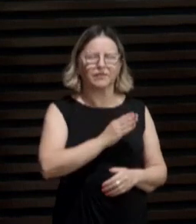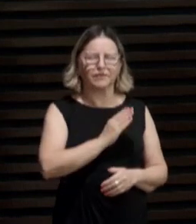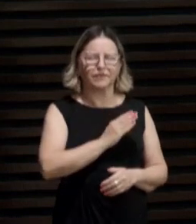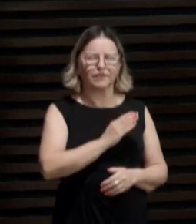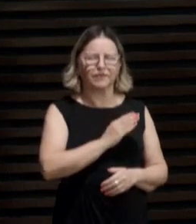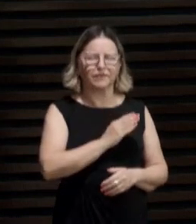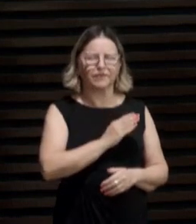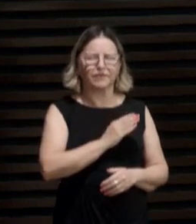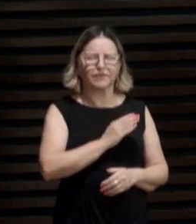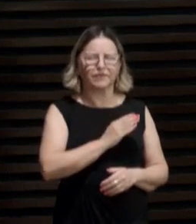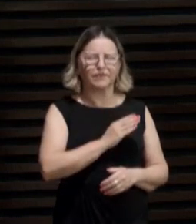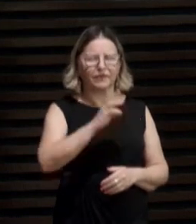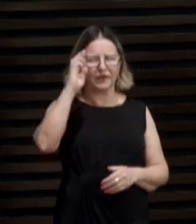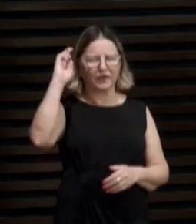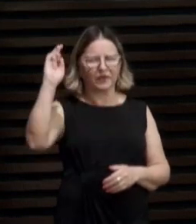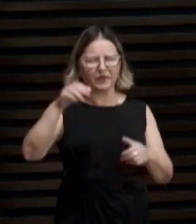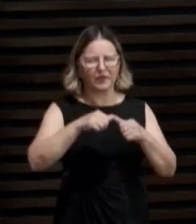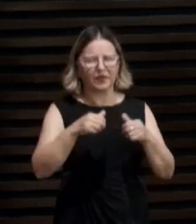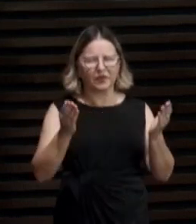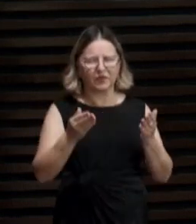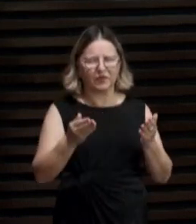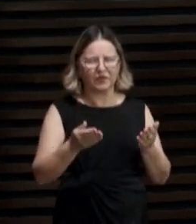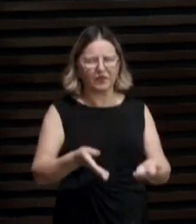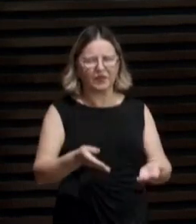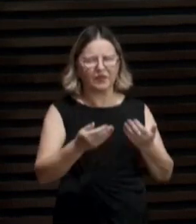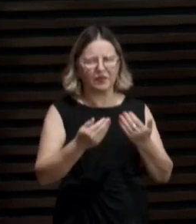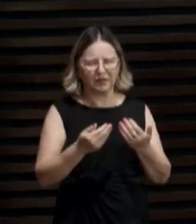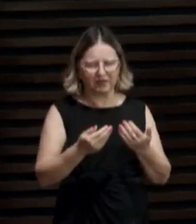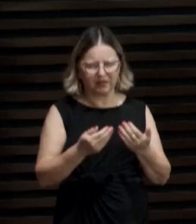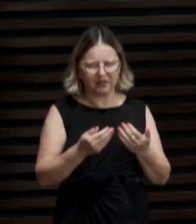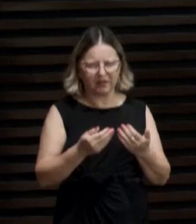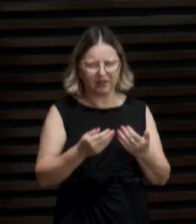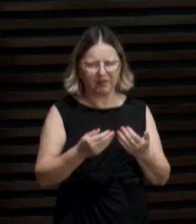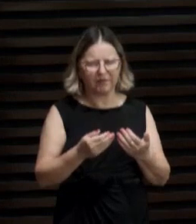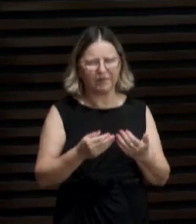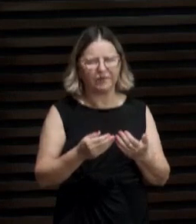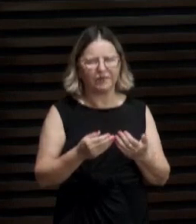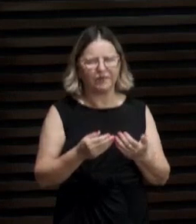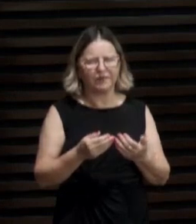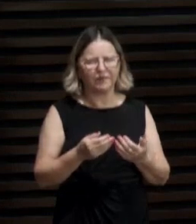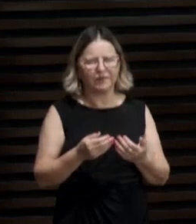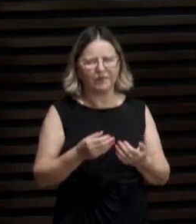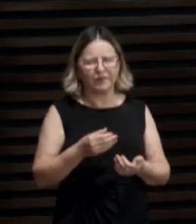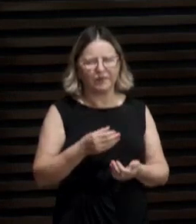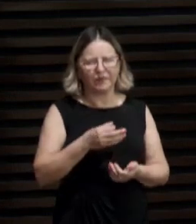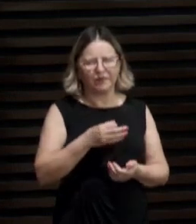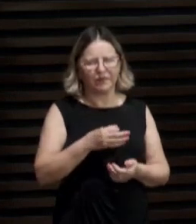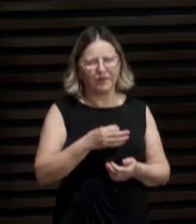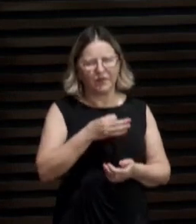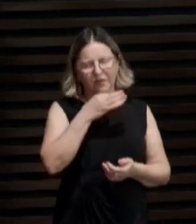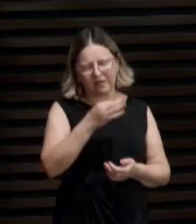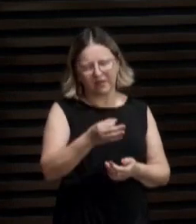E o Senhor está hoje nos dando a oportunidade de dizermos a Ti que Tu és o nosso único